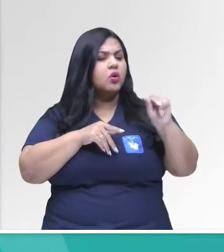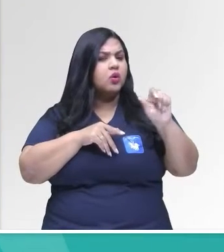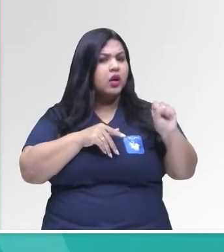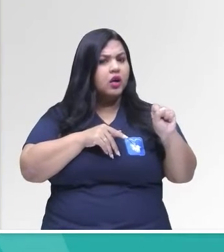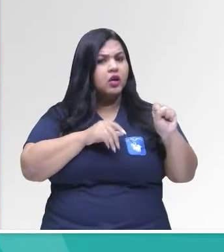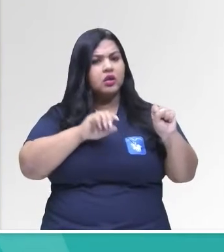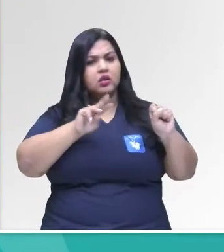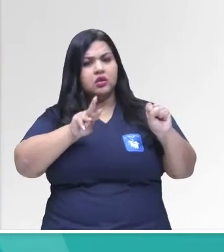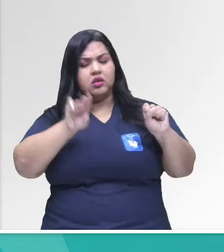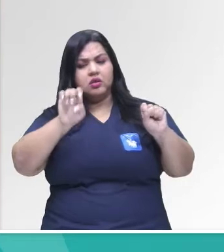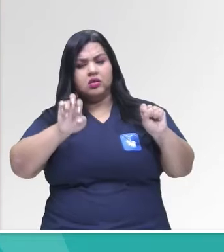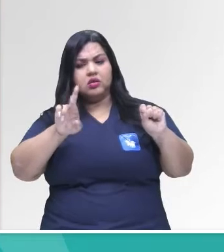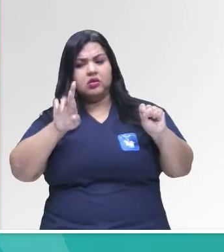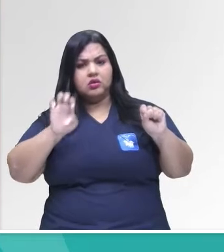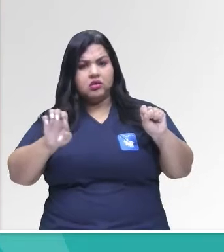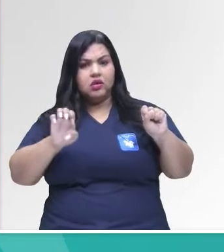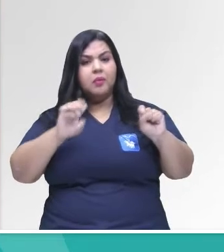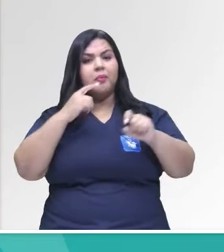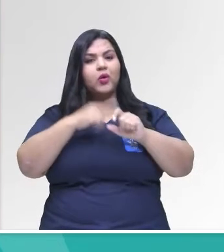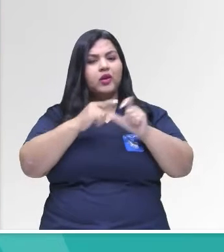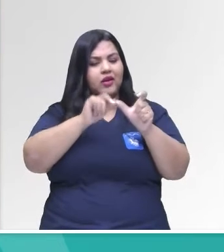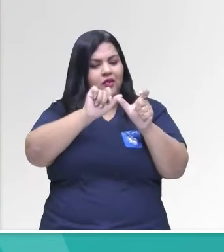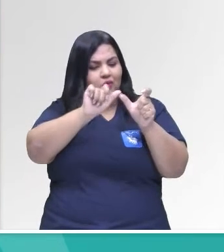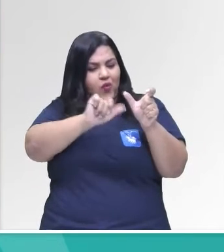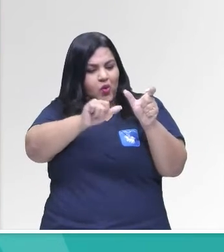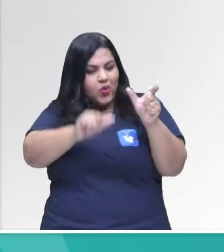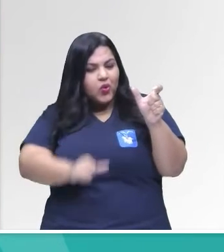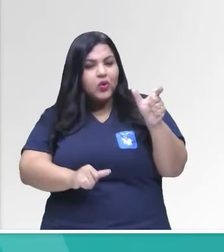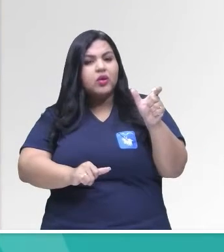ele foi conjugado. Como ele é